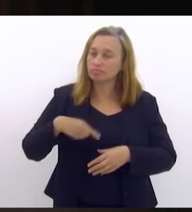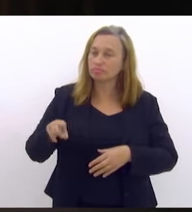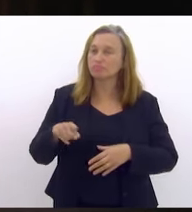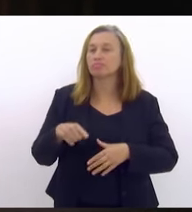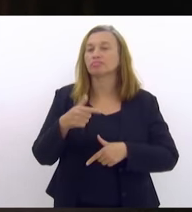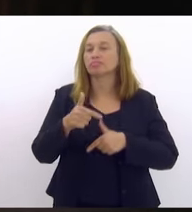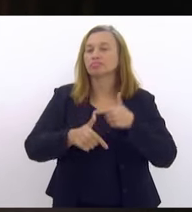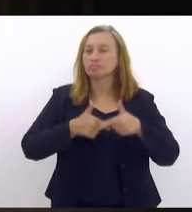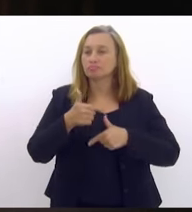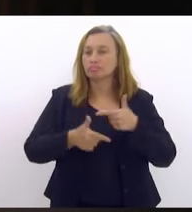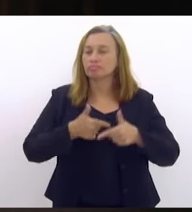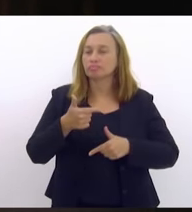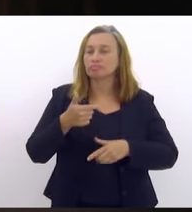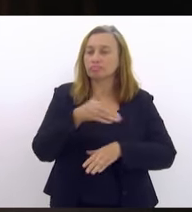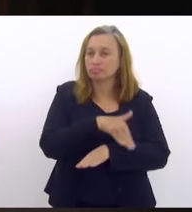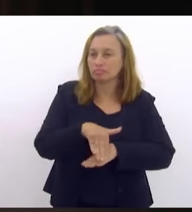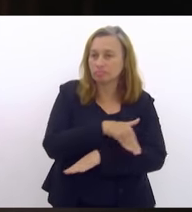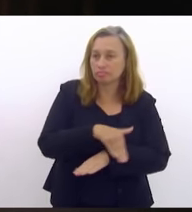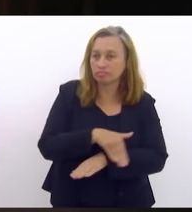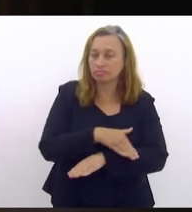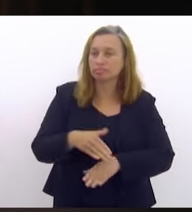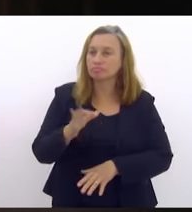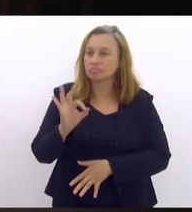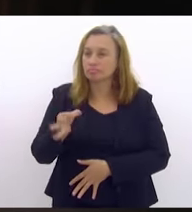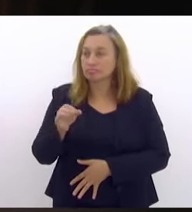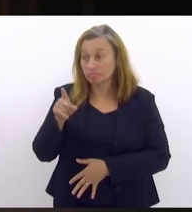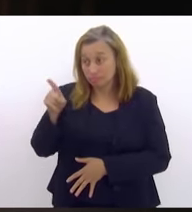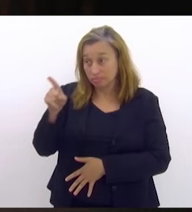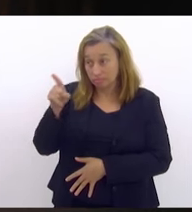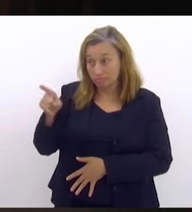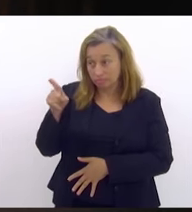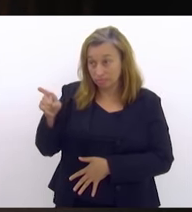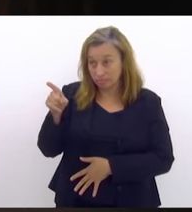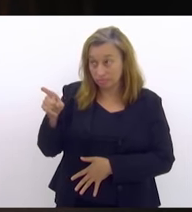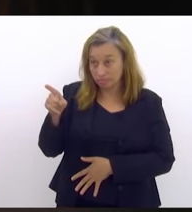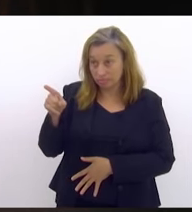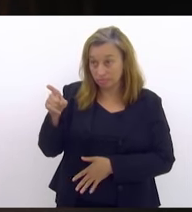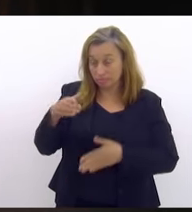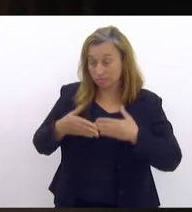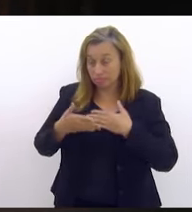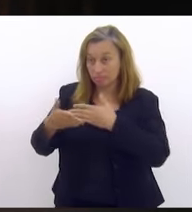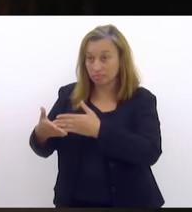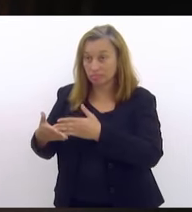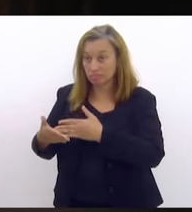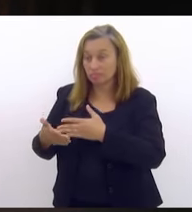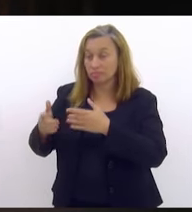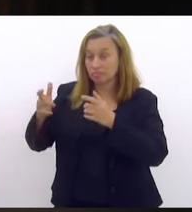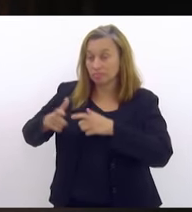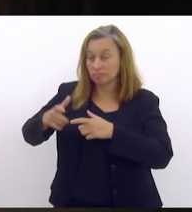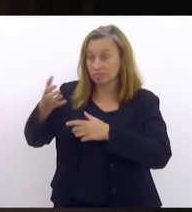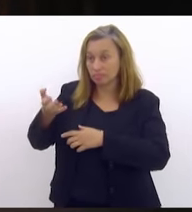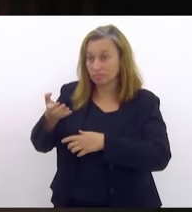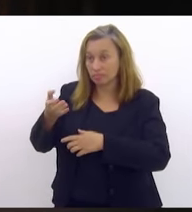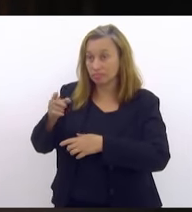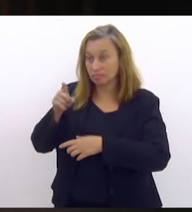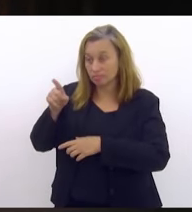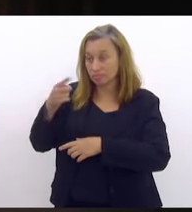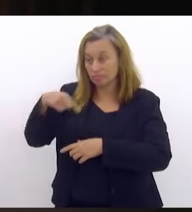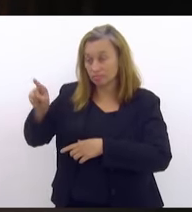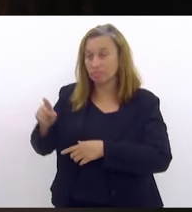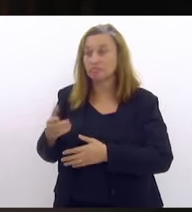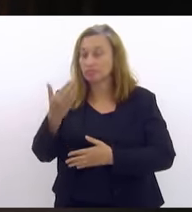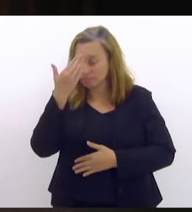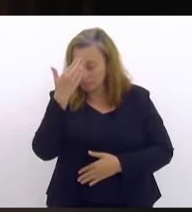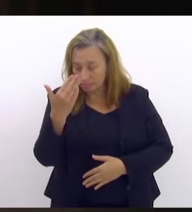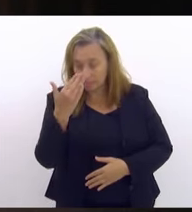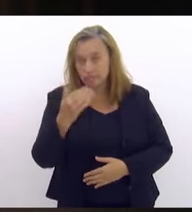e eu tenho certeza que a gente vai te colocar onde Deus quer que você esteja. Tá bom, meu amigo? Obrigado. Muito